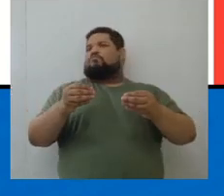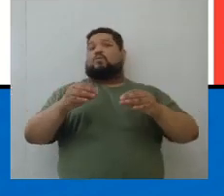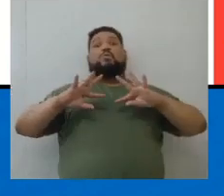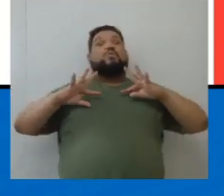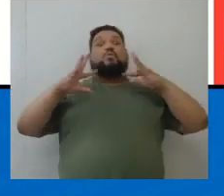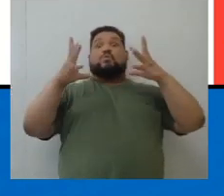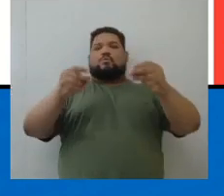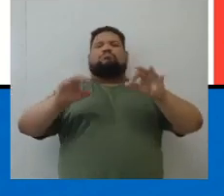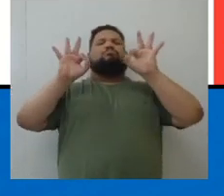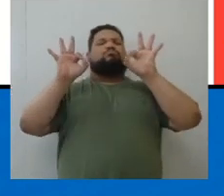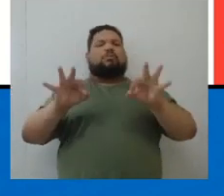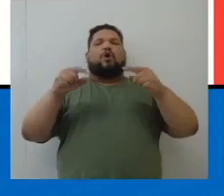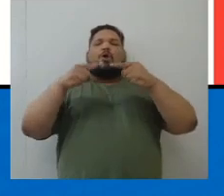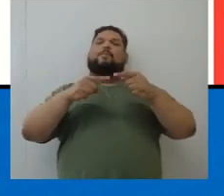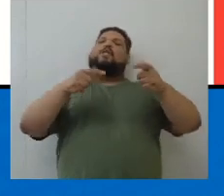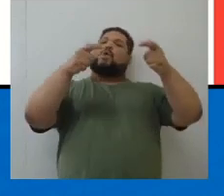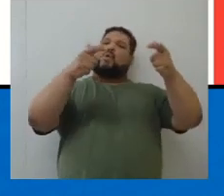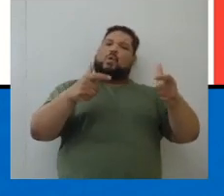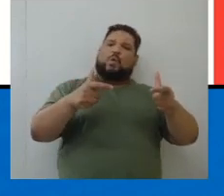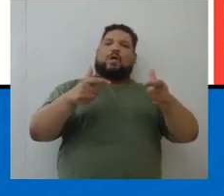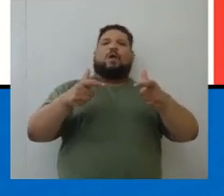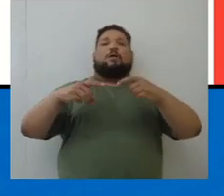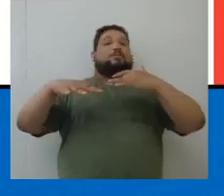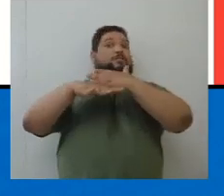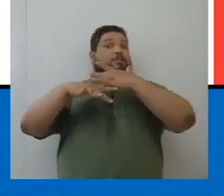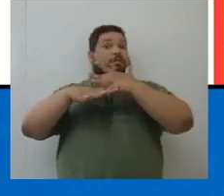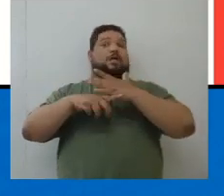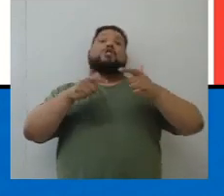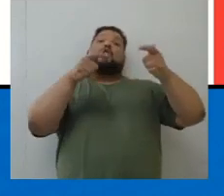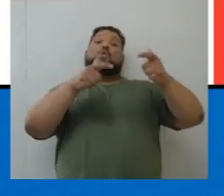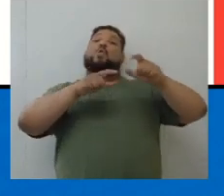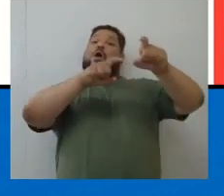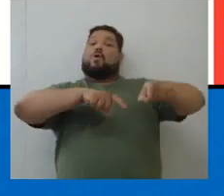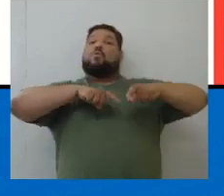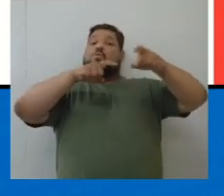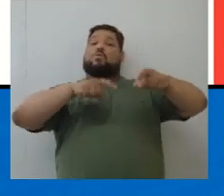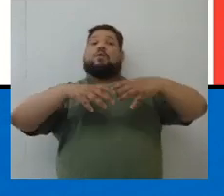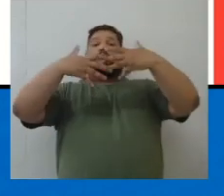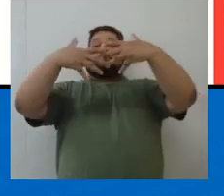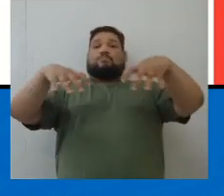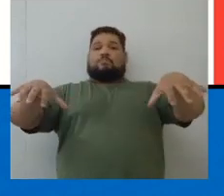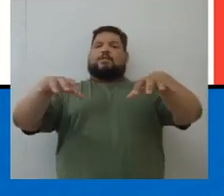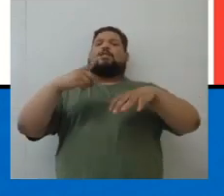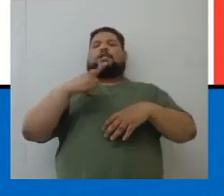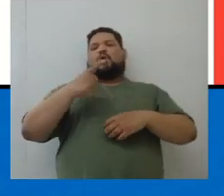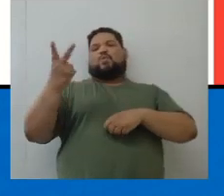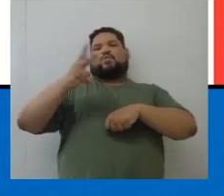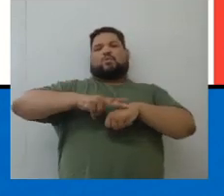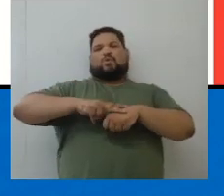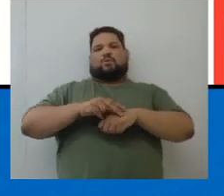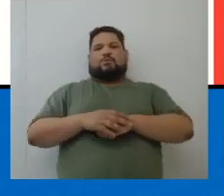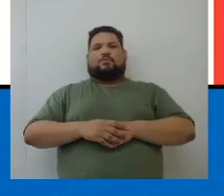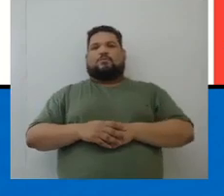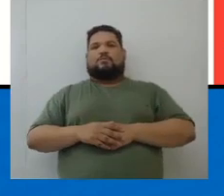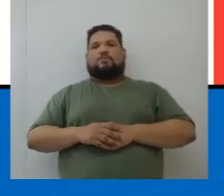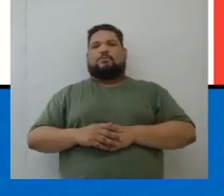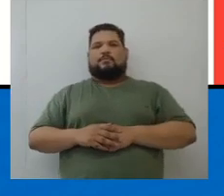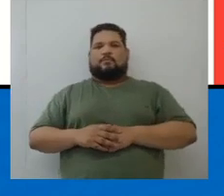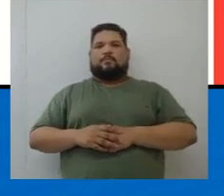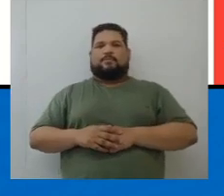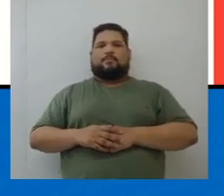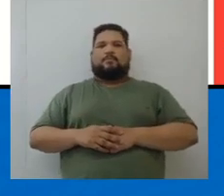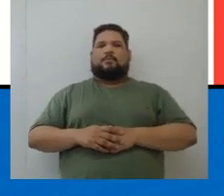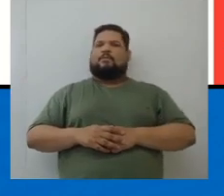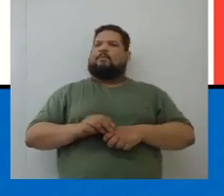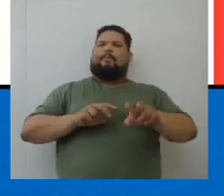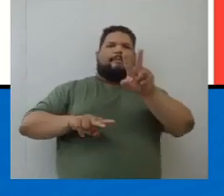exceções, apresentam espaços urbanos e apresentam espaços rurais. Como é que eu posso